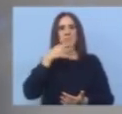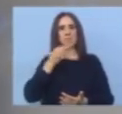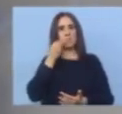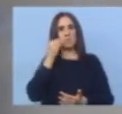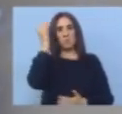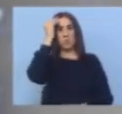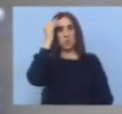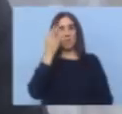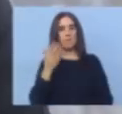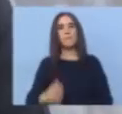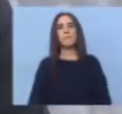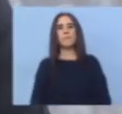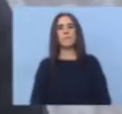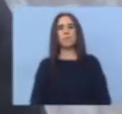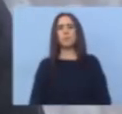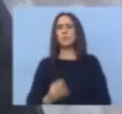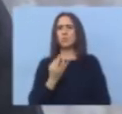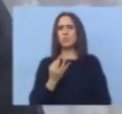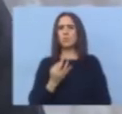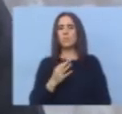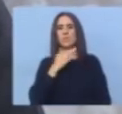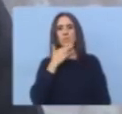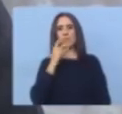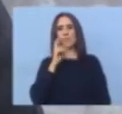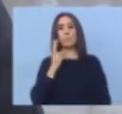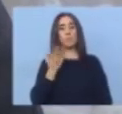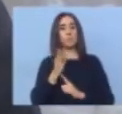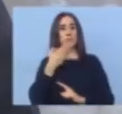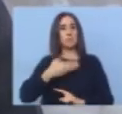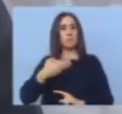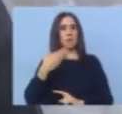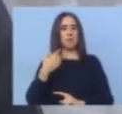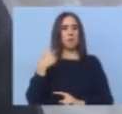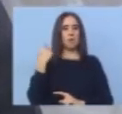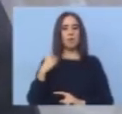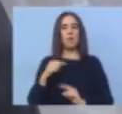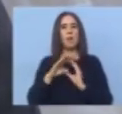não é? Sim. É giro ver, por exemplo, nesta semana, o tipo de